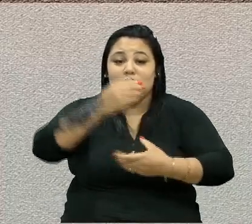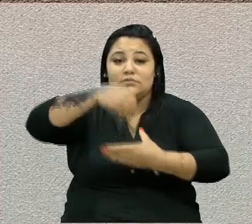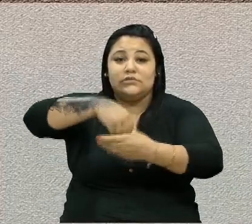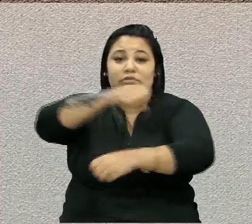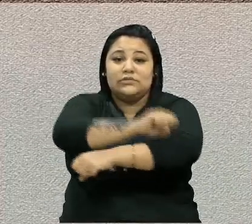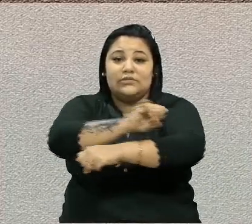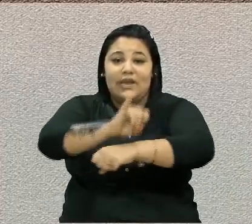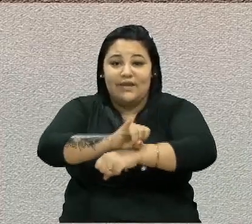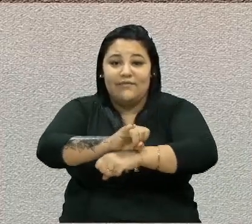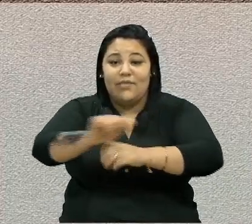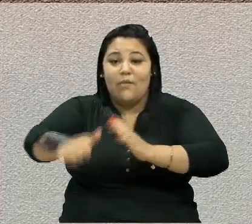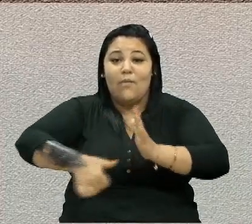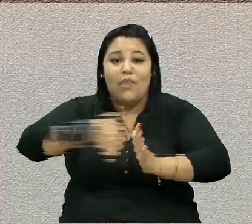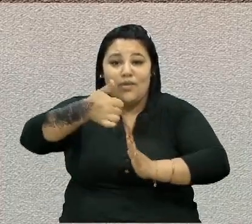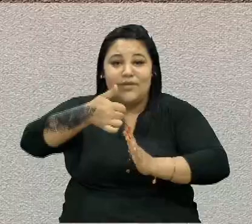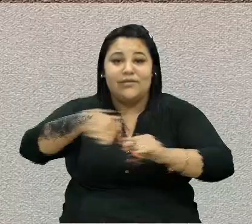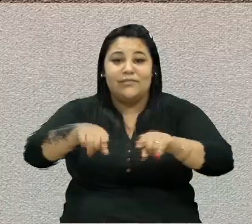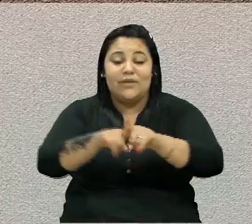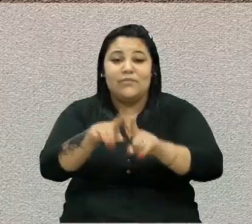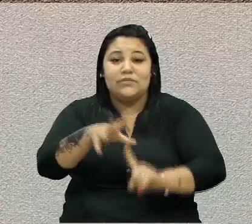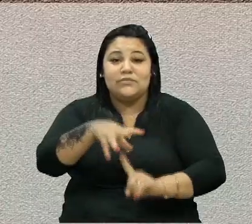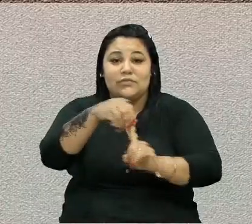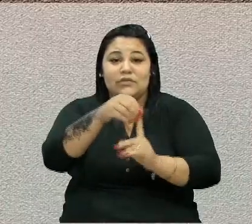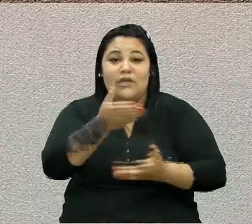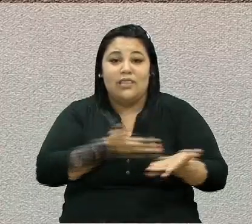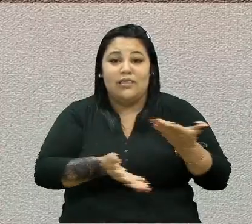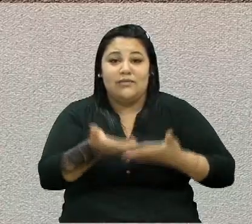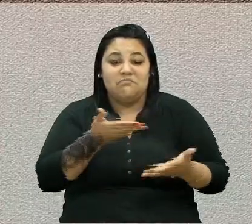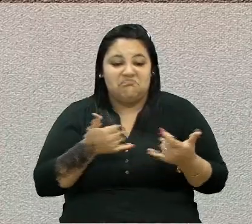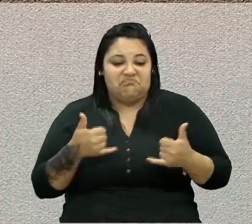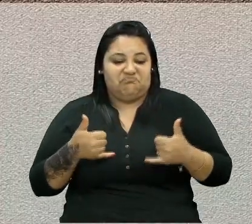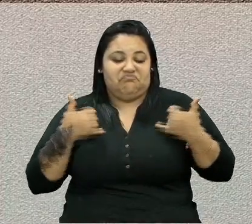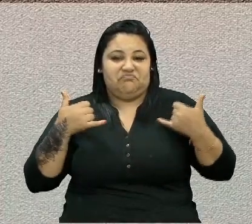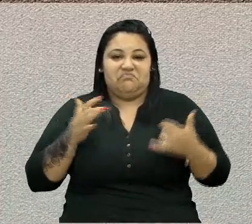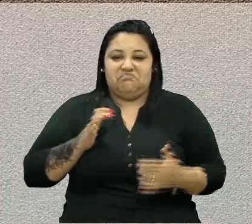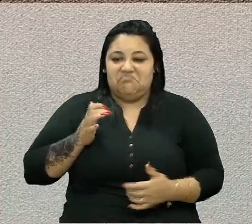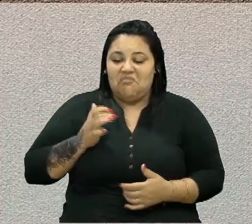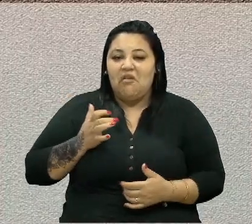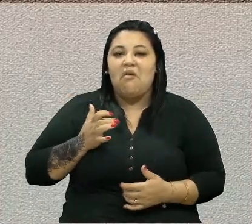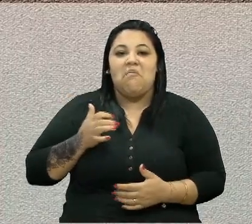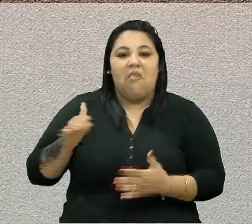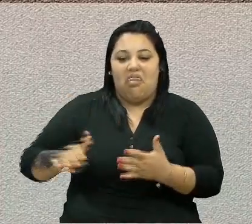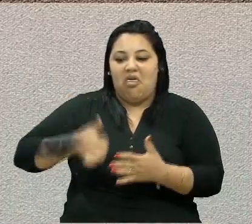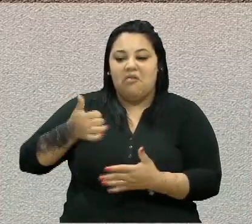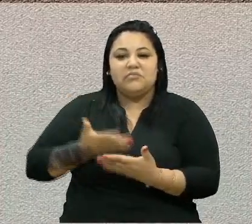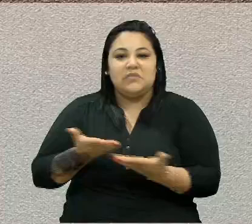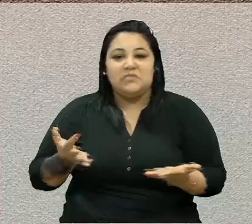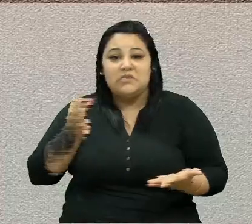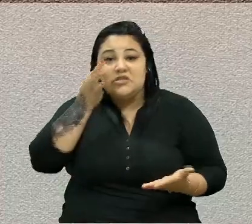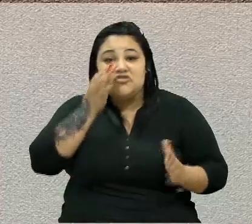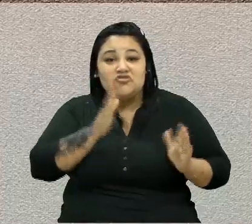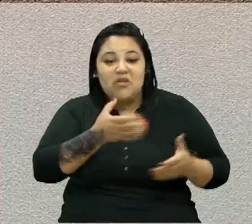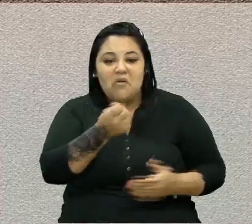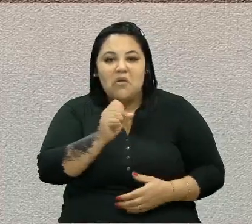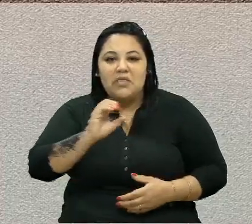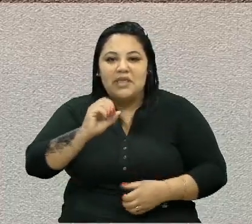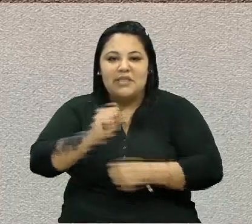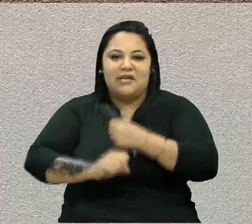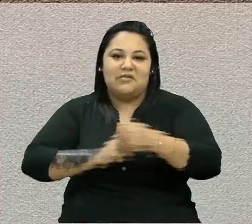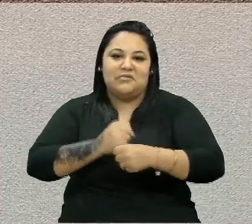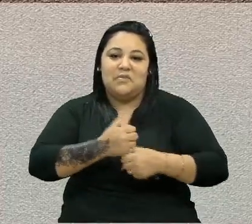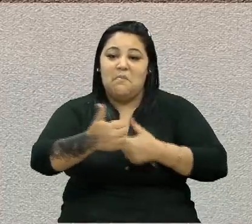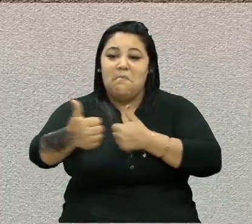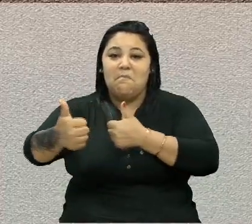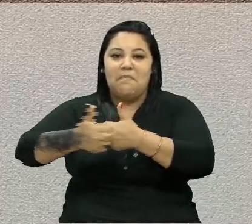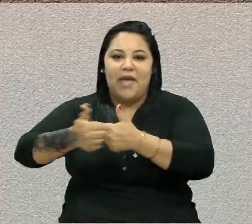uma melhoria, inclusive, no atendimento, uma modernização daquele espaço que está presente há 80 anos aqui, bem próximo da Câmara